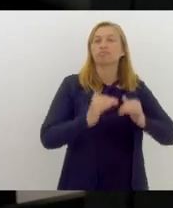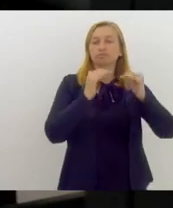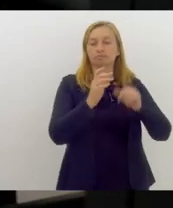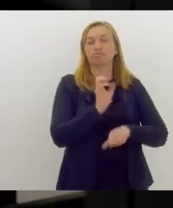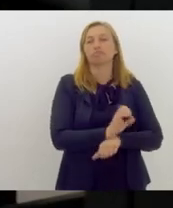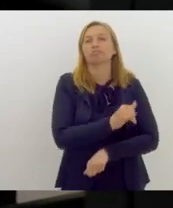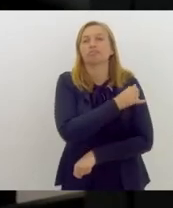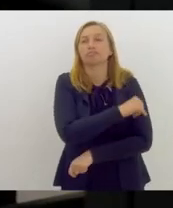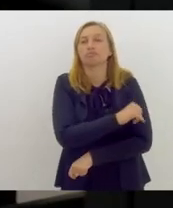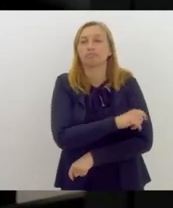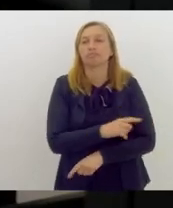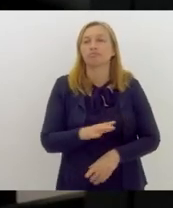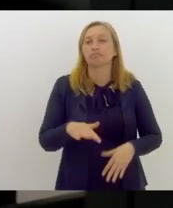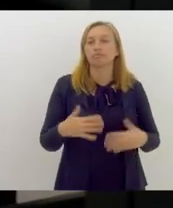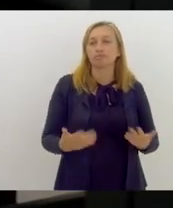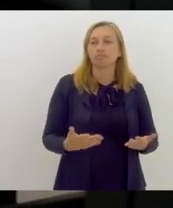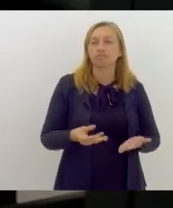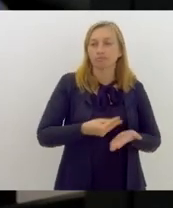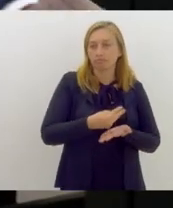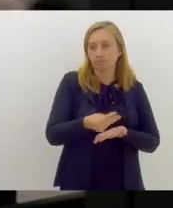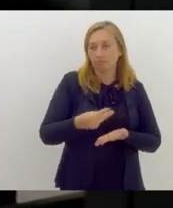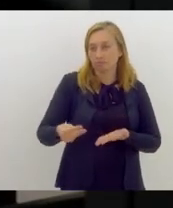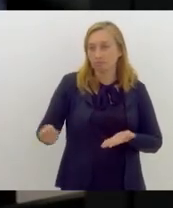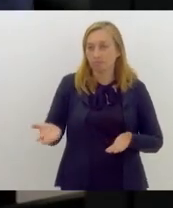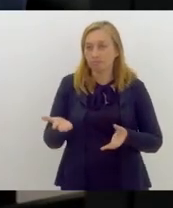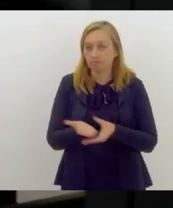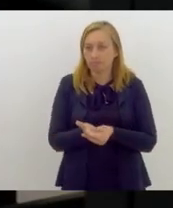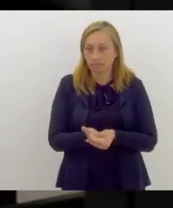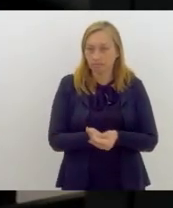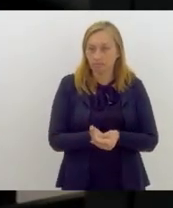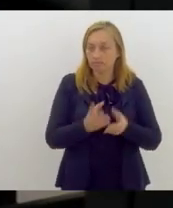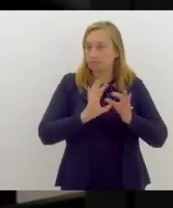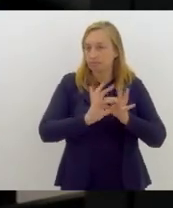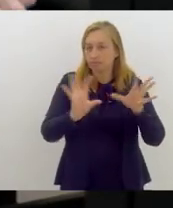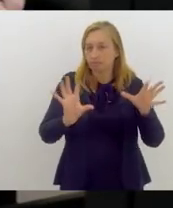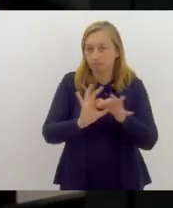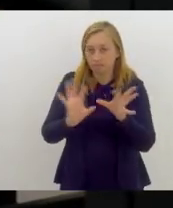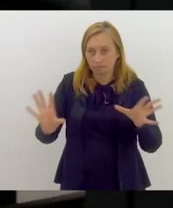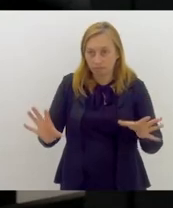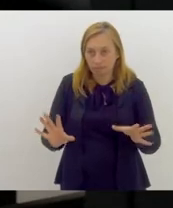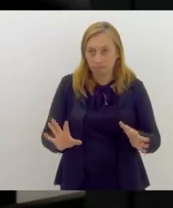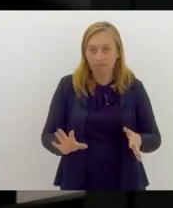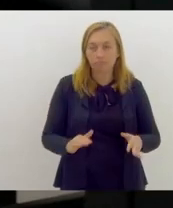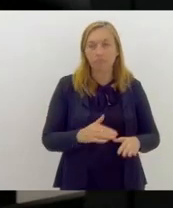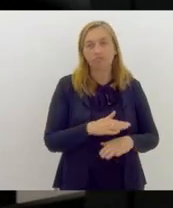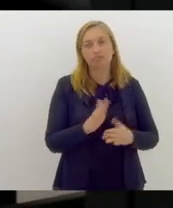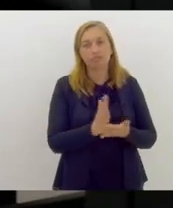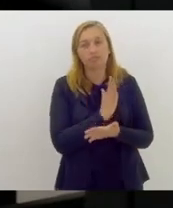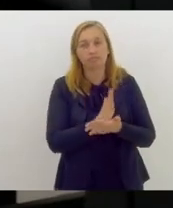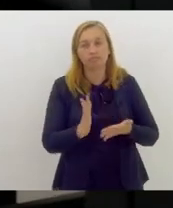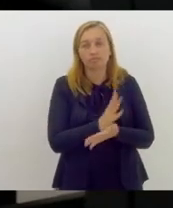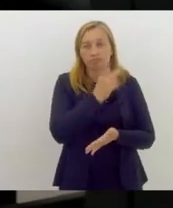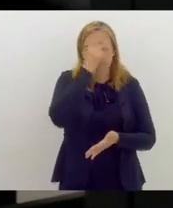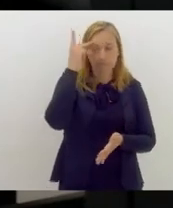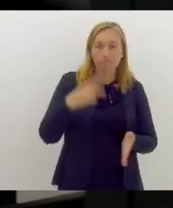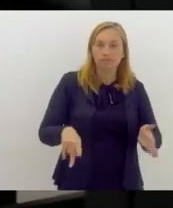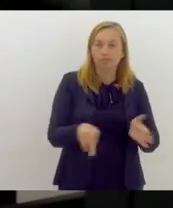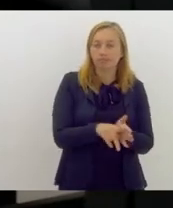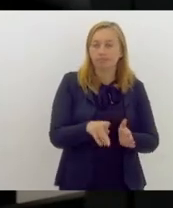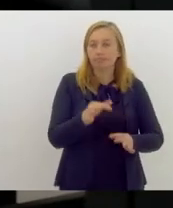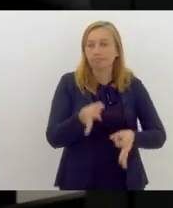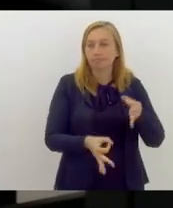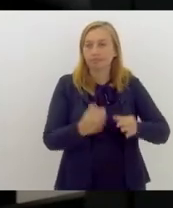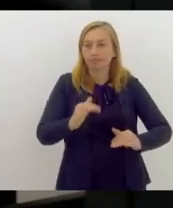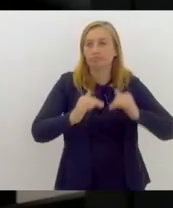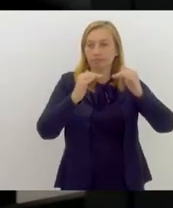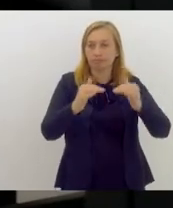do Rio de Janeiro porque quando a gente distribui um processo ele é distribuído livremente entre os membros do tribunal Então nesse primeiro momento